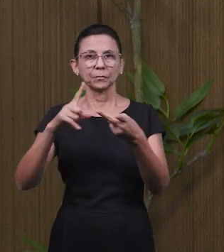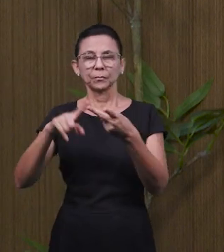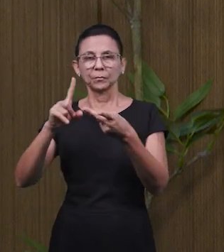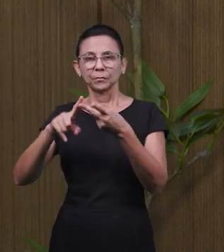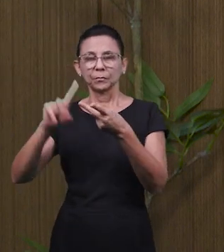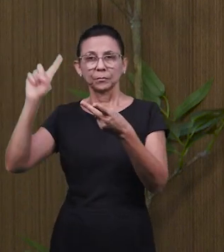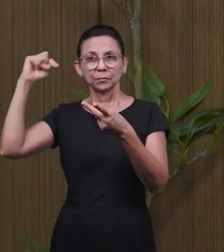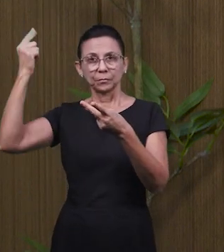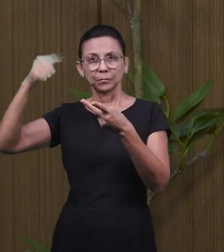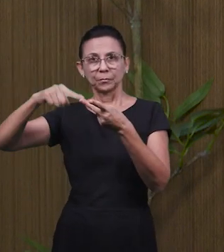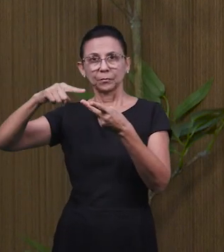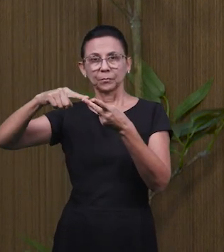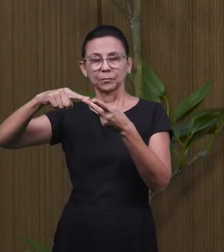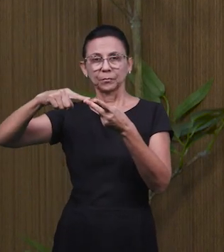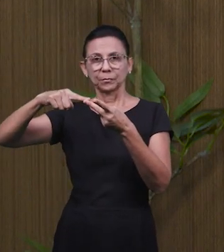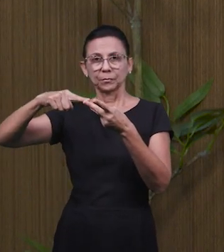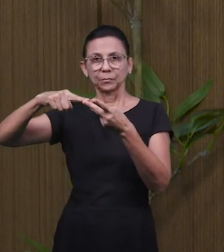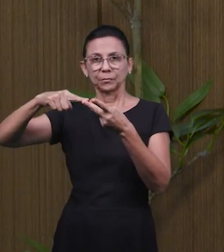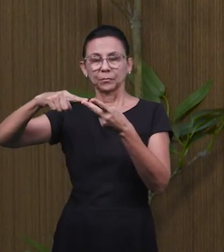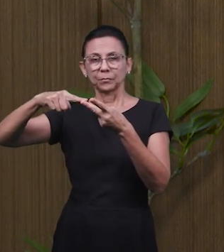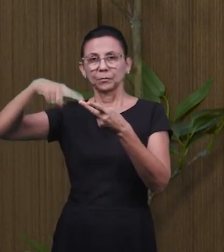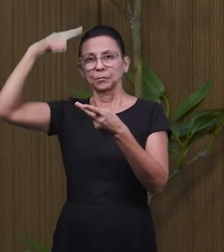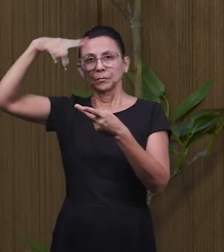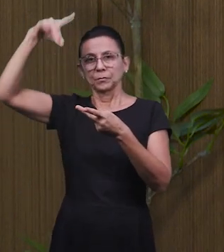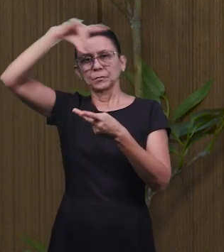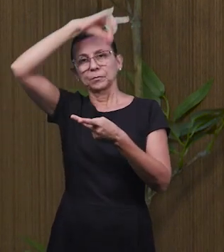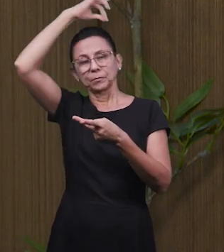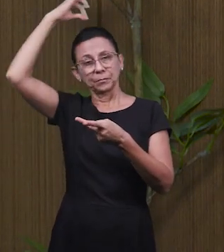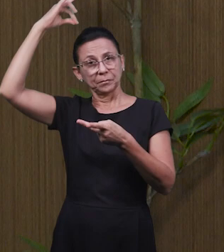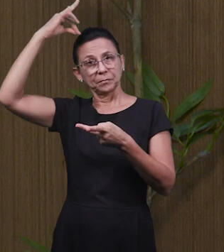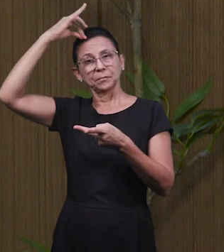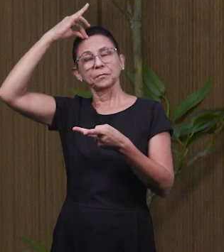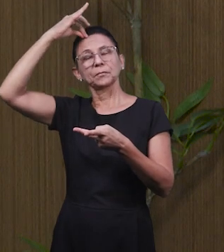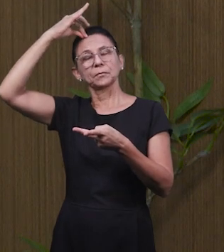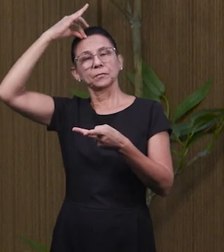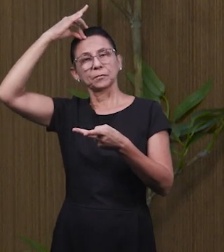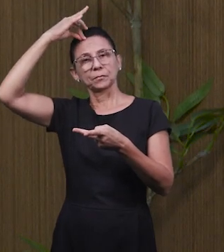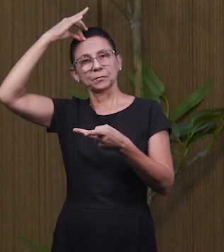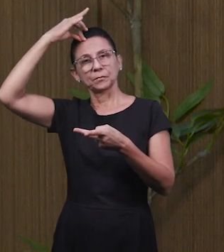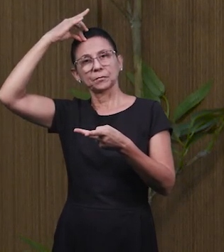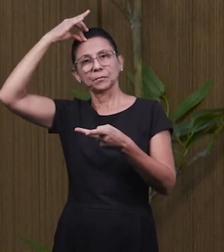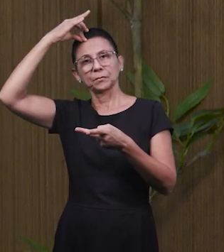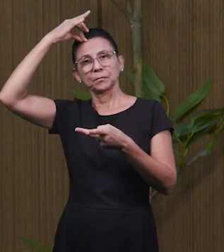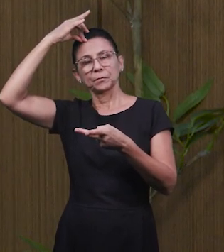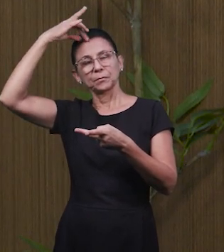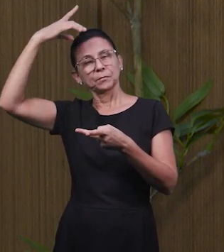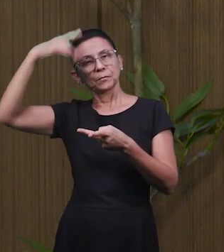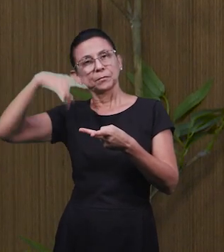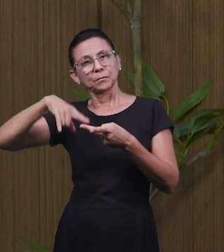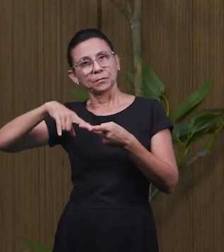o Espírito Santo e a Bíblia diz que o Espírito Santo,